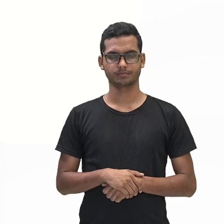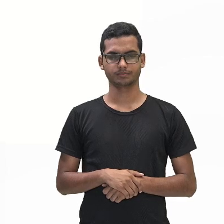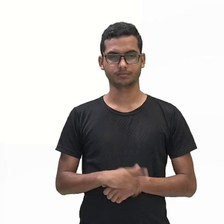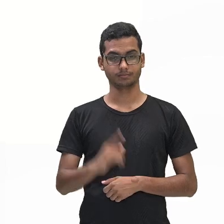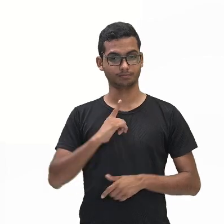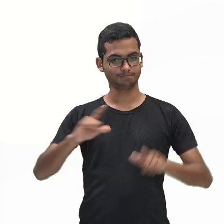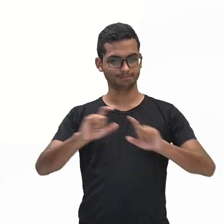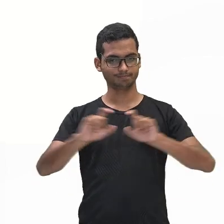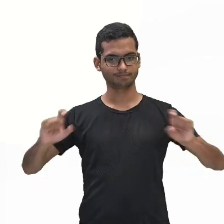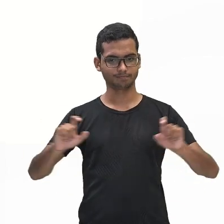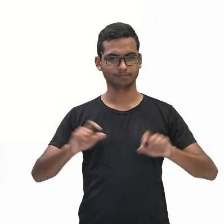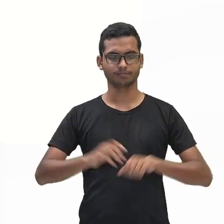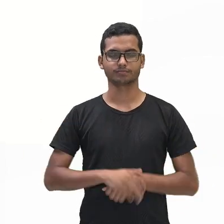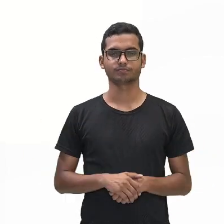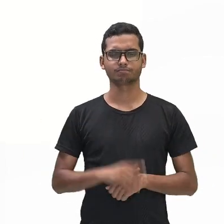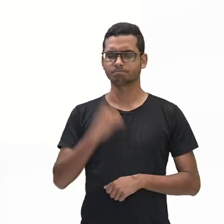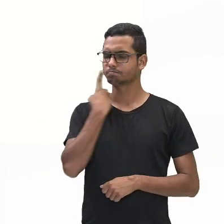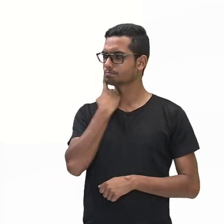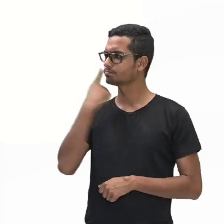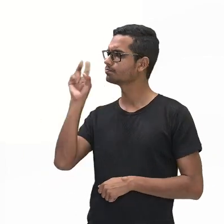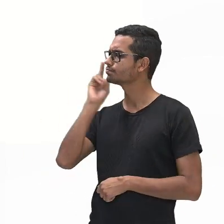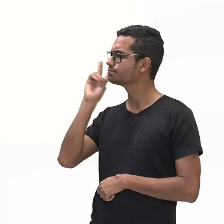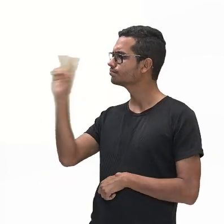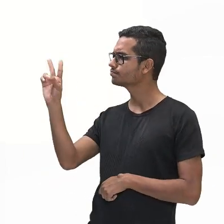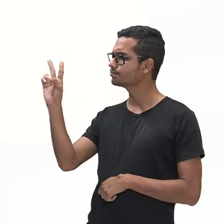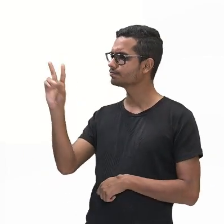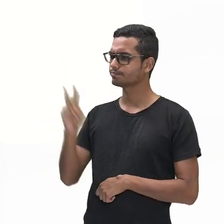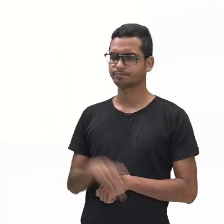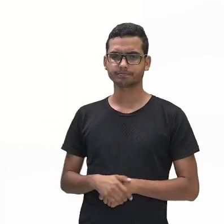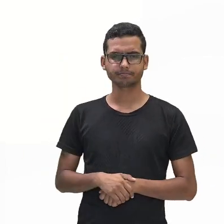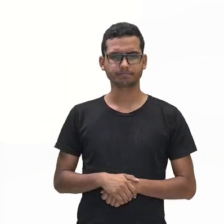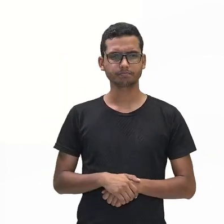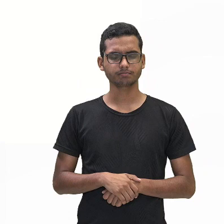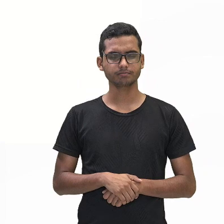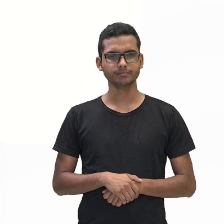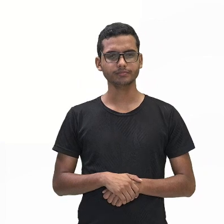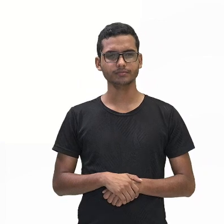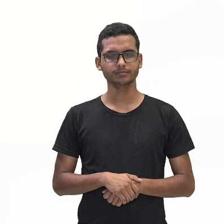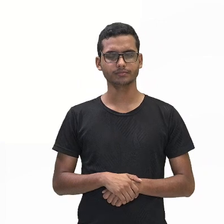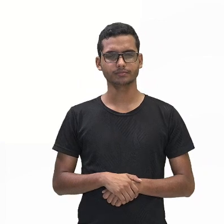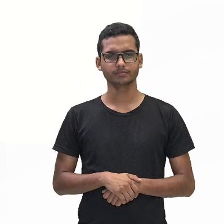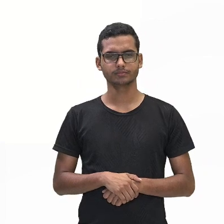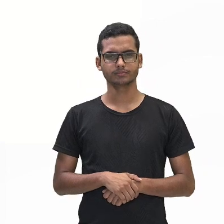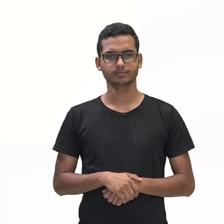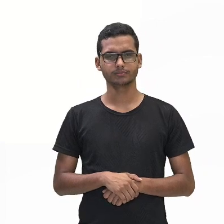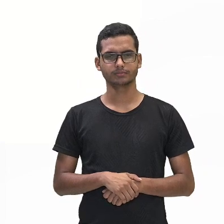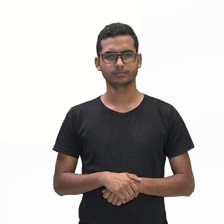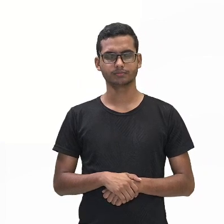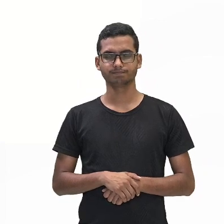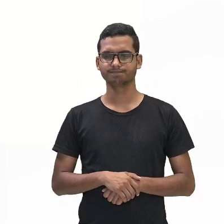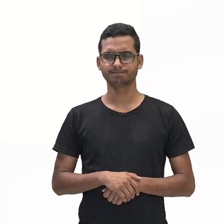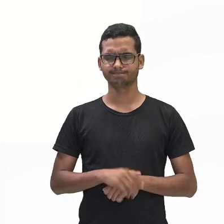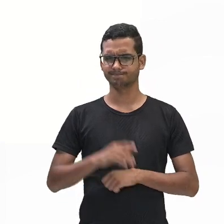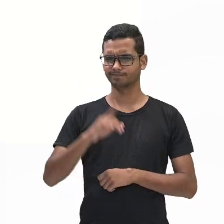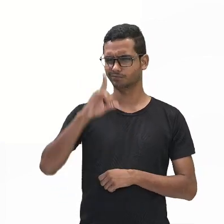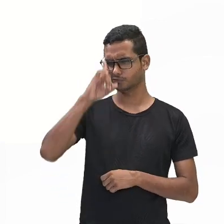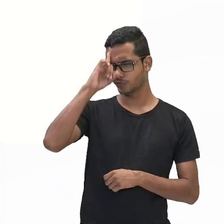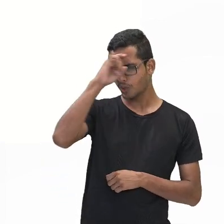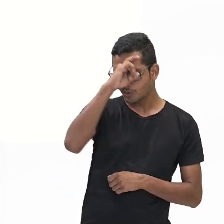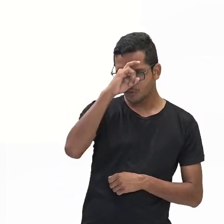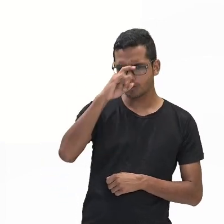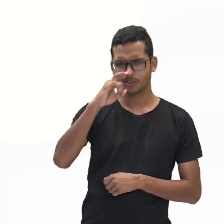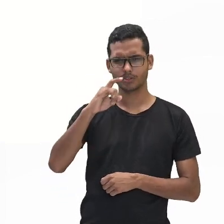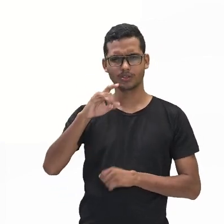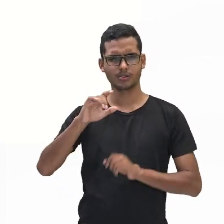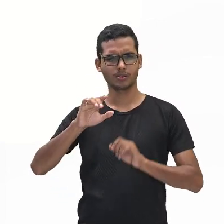fórmulas. Olhando assim, parece, né, que é uma fórmula complexa, mas não é. Eu